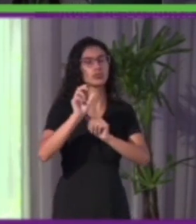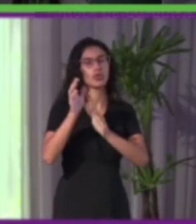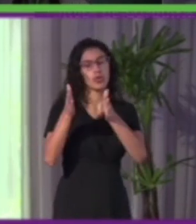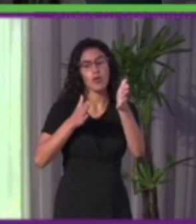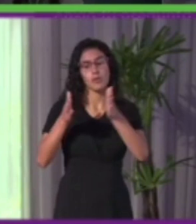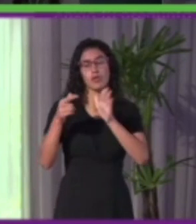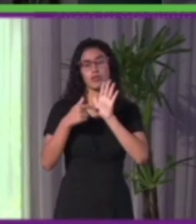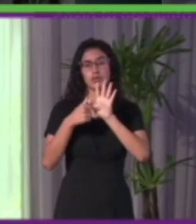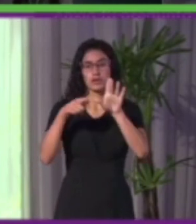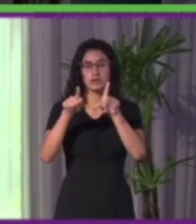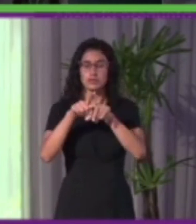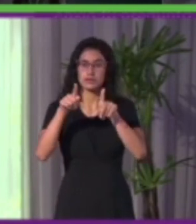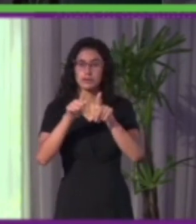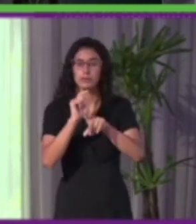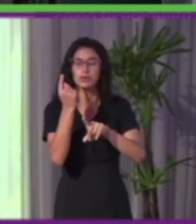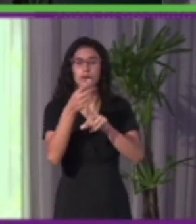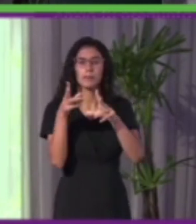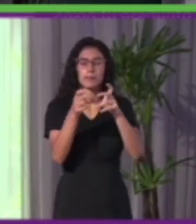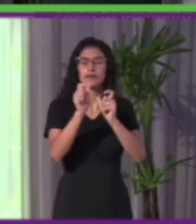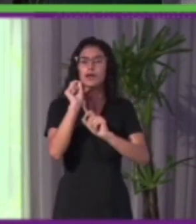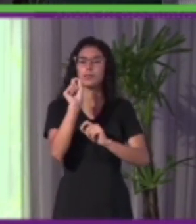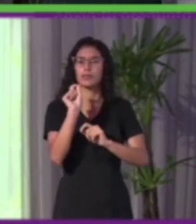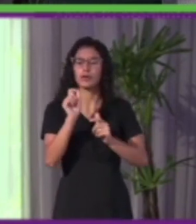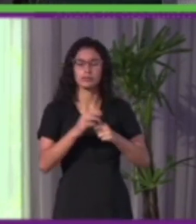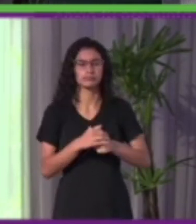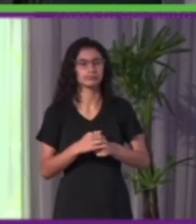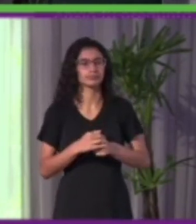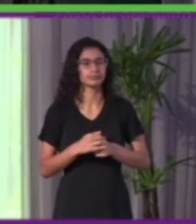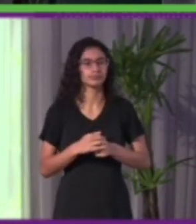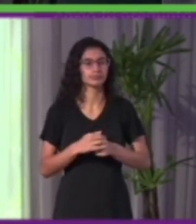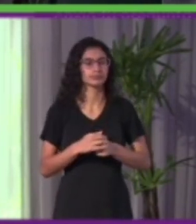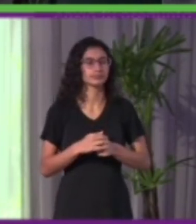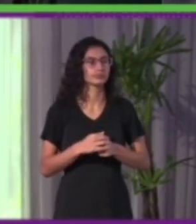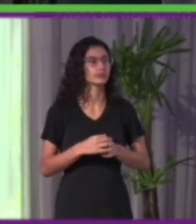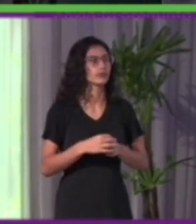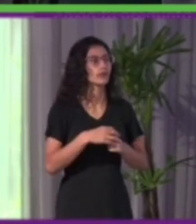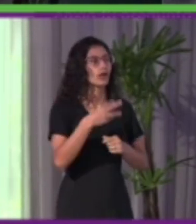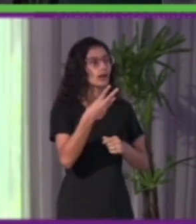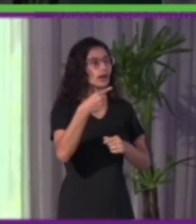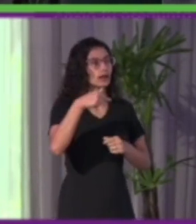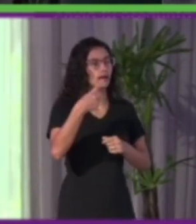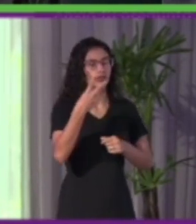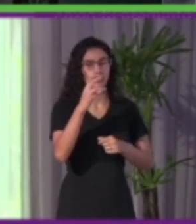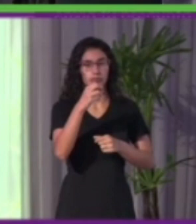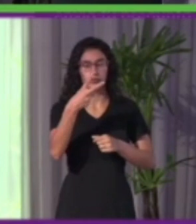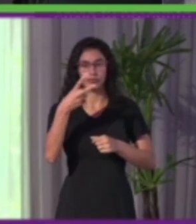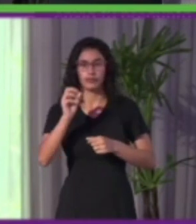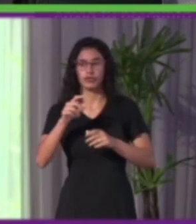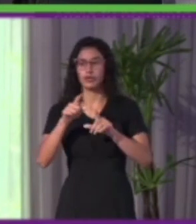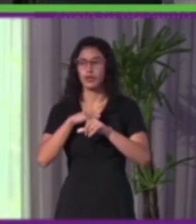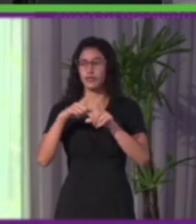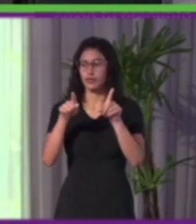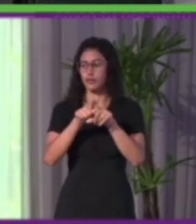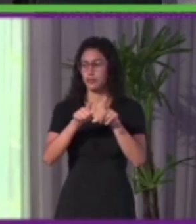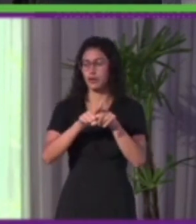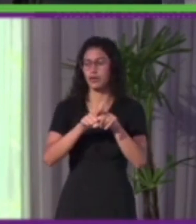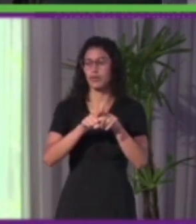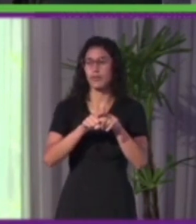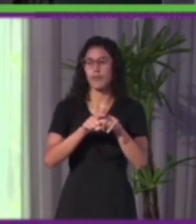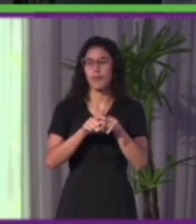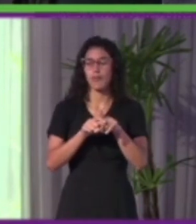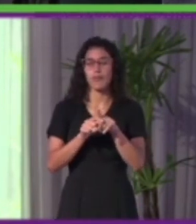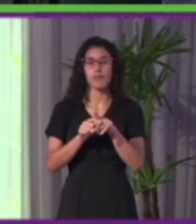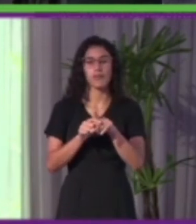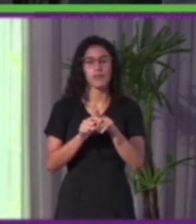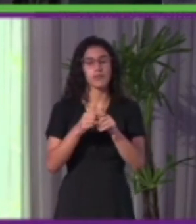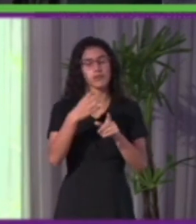tempo de apresentação, o que a gente observa é o seguinte: na consulta pública 37 de 2020, as contribuições de pacientes